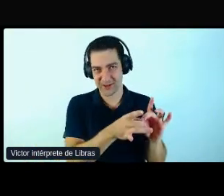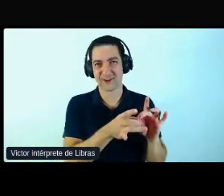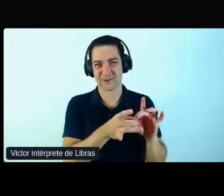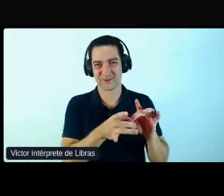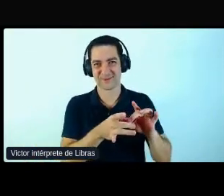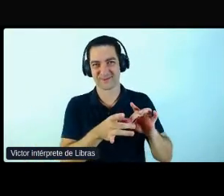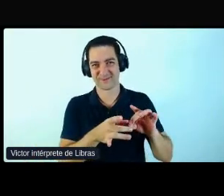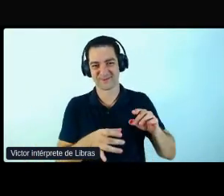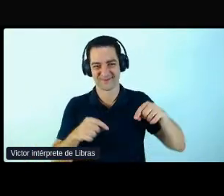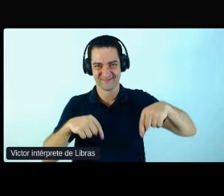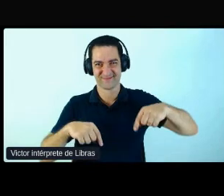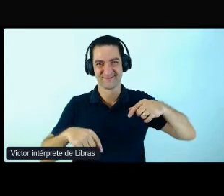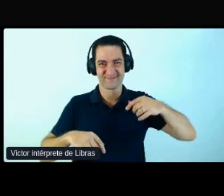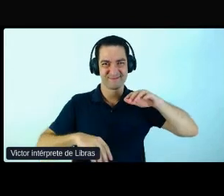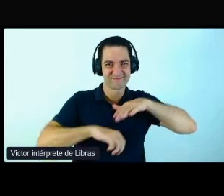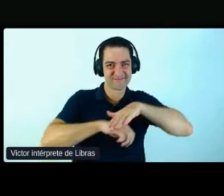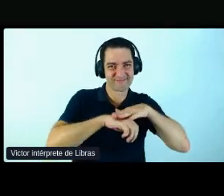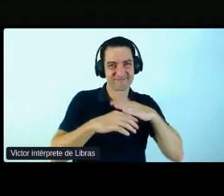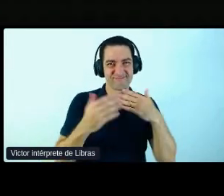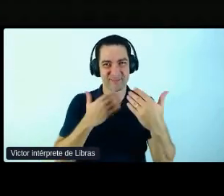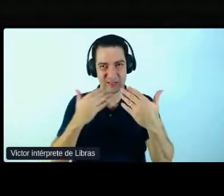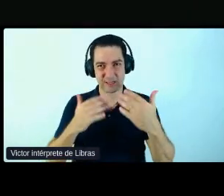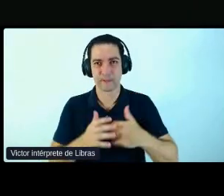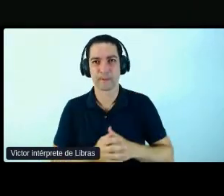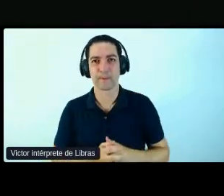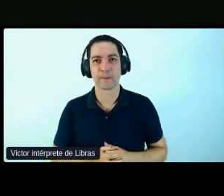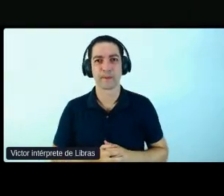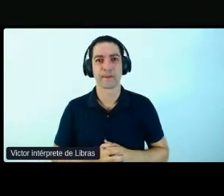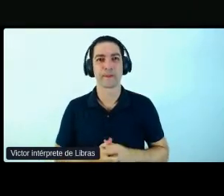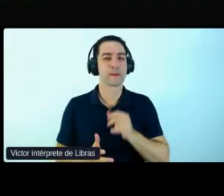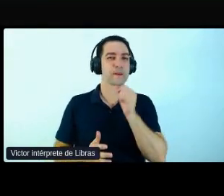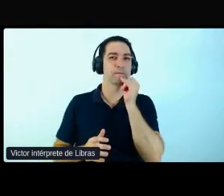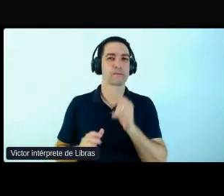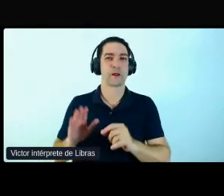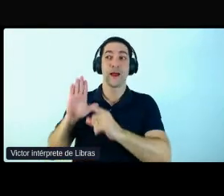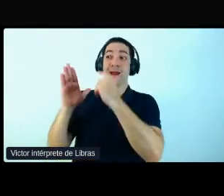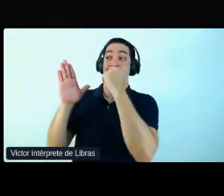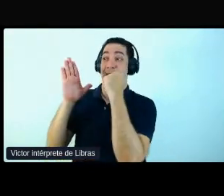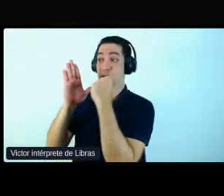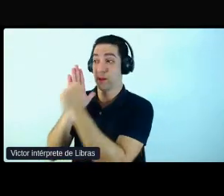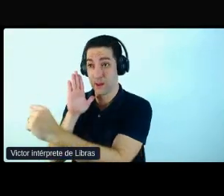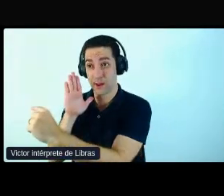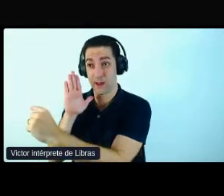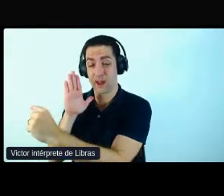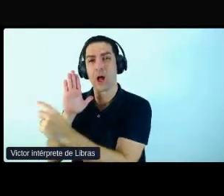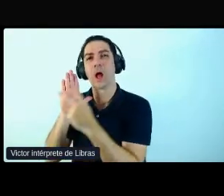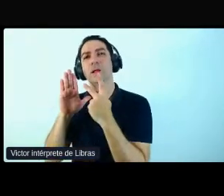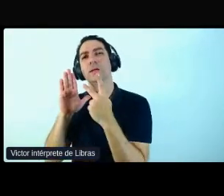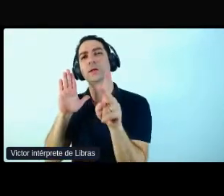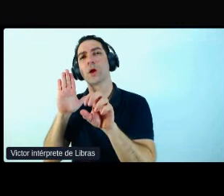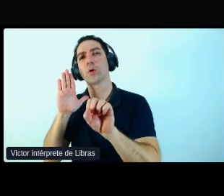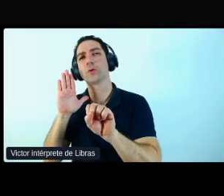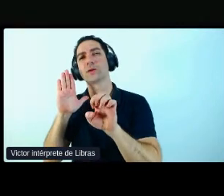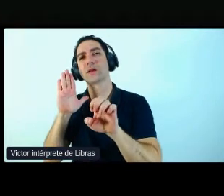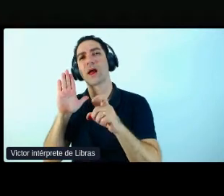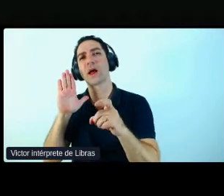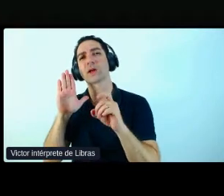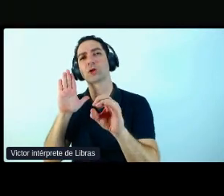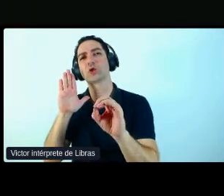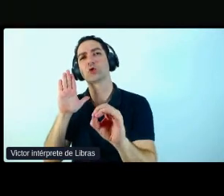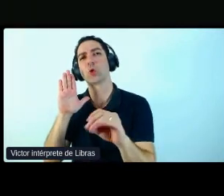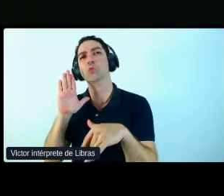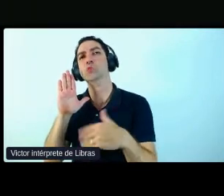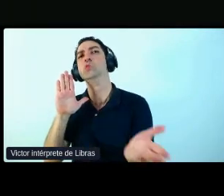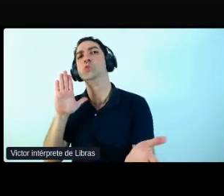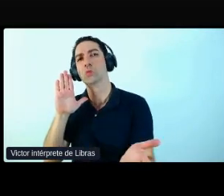Informe seu sexo. Né? A gente já deu para perceber na conversa que não é